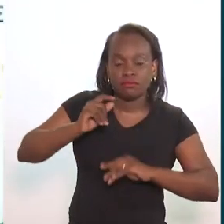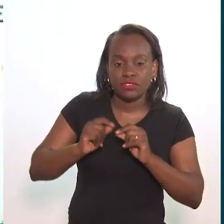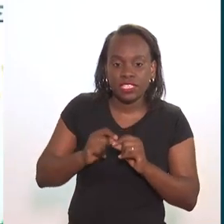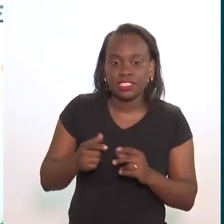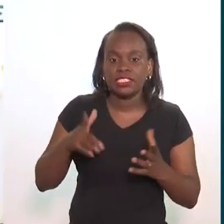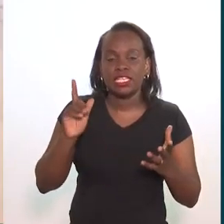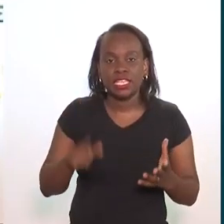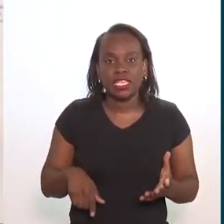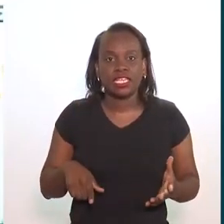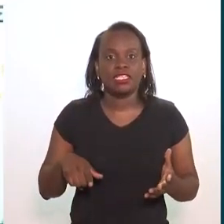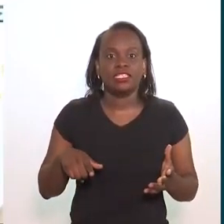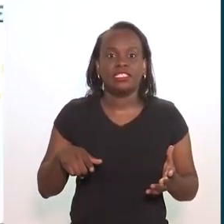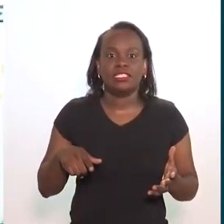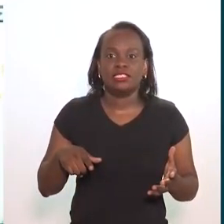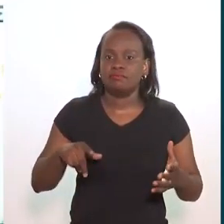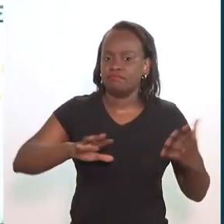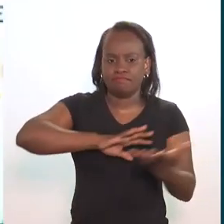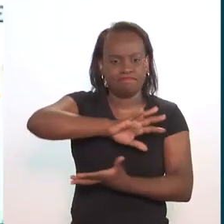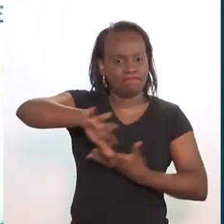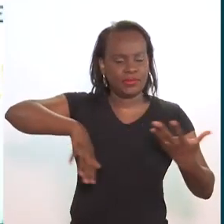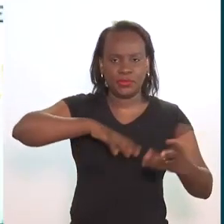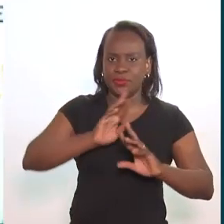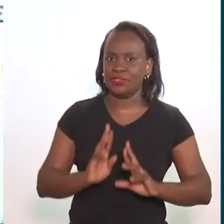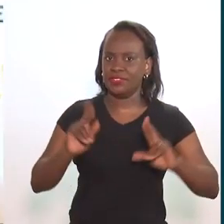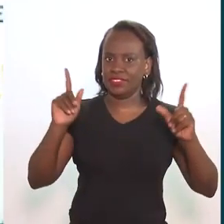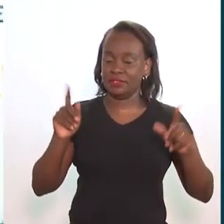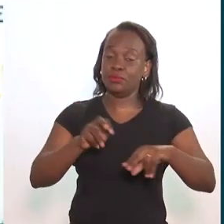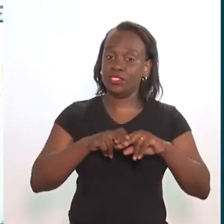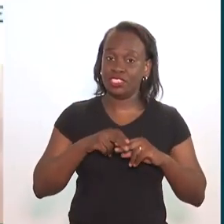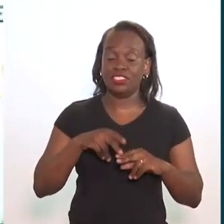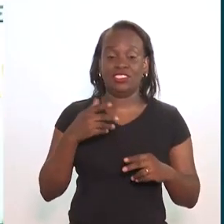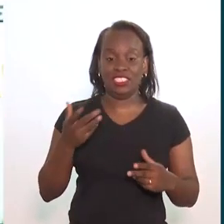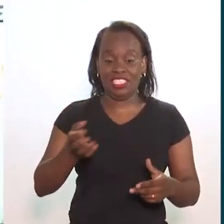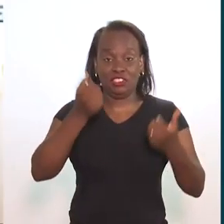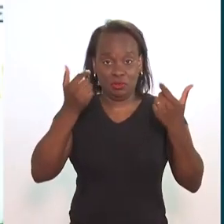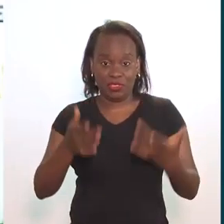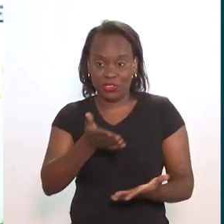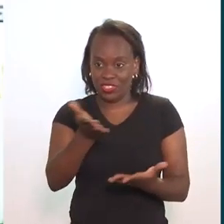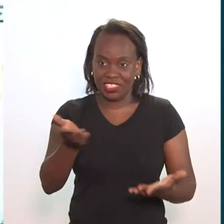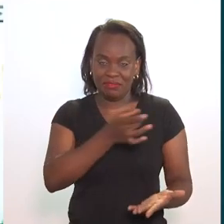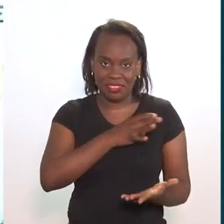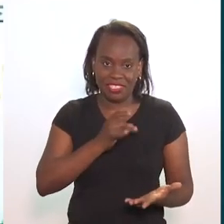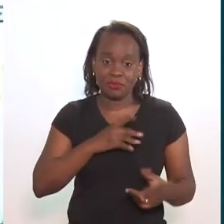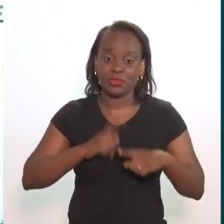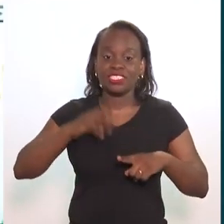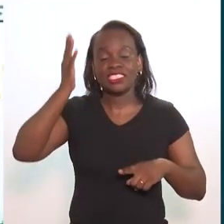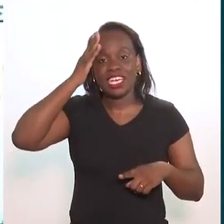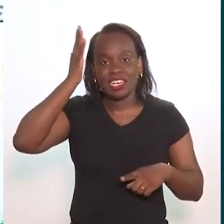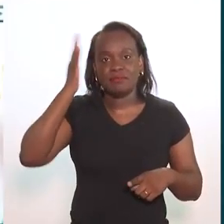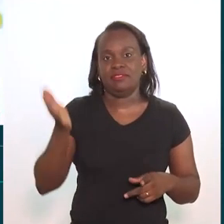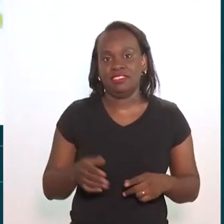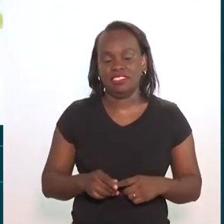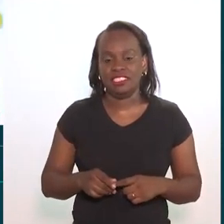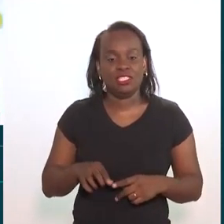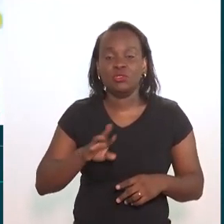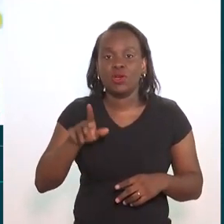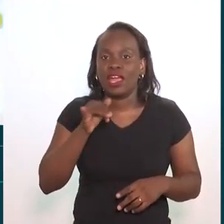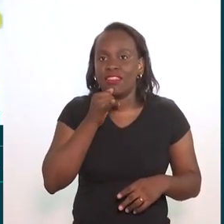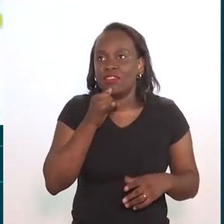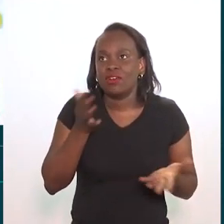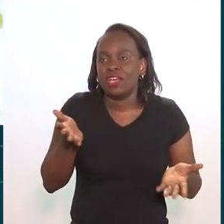que produz é altamente revolucionário, né? Por isso o medo que foi citado aqui agora, porque sabem muito bem